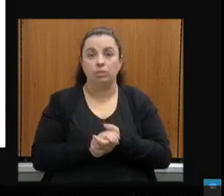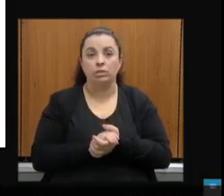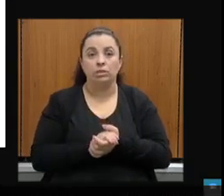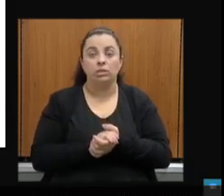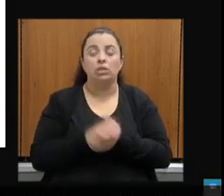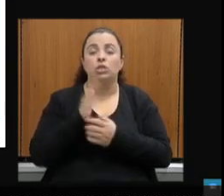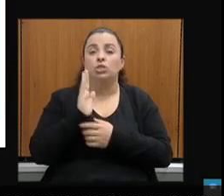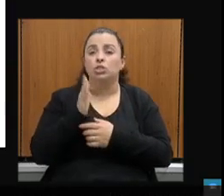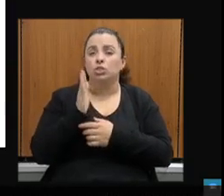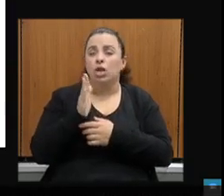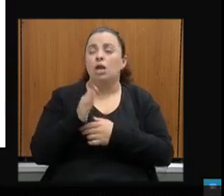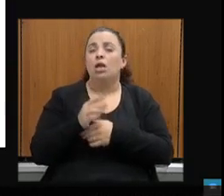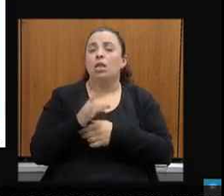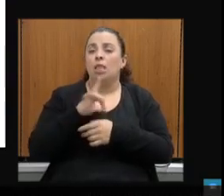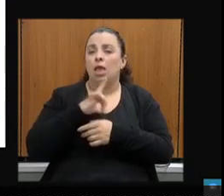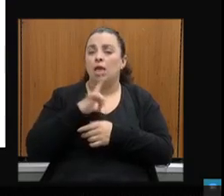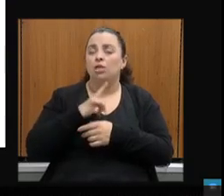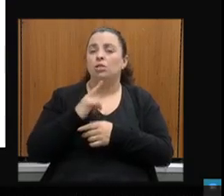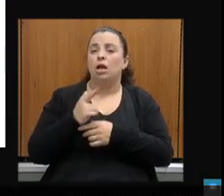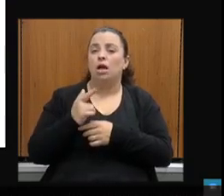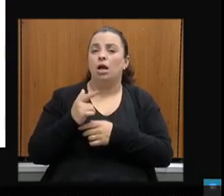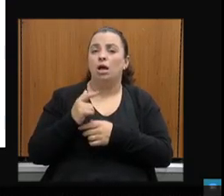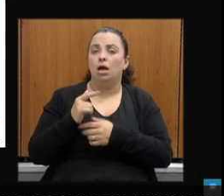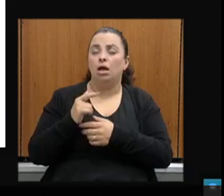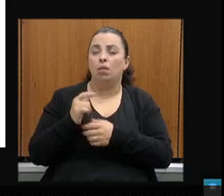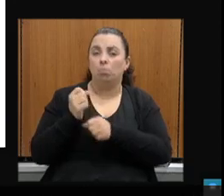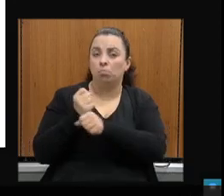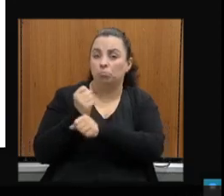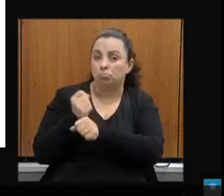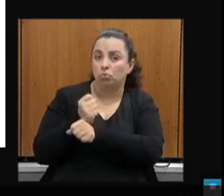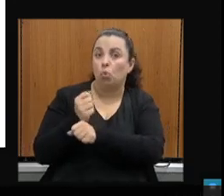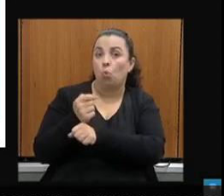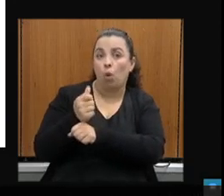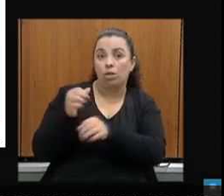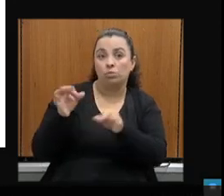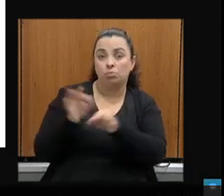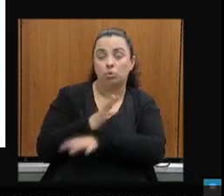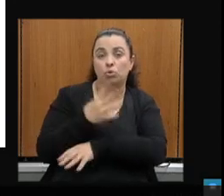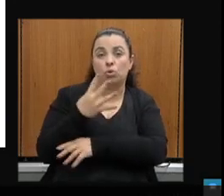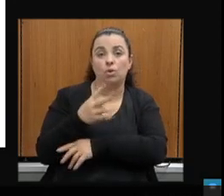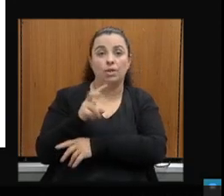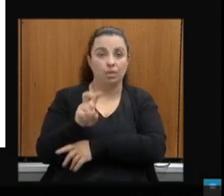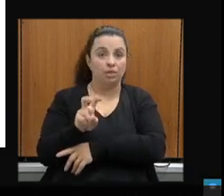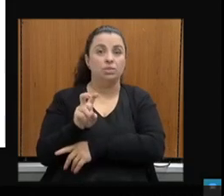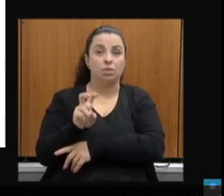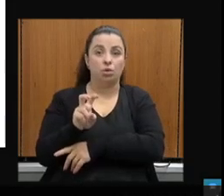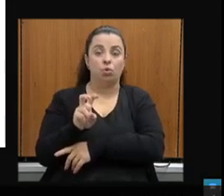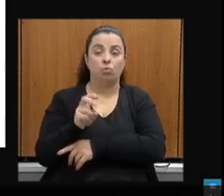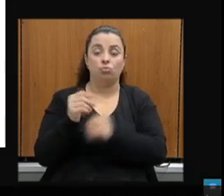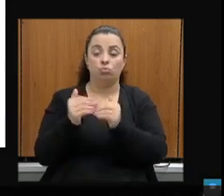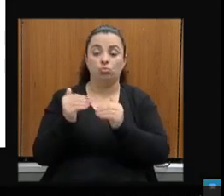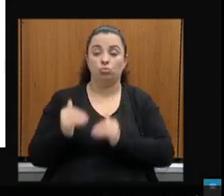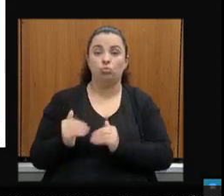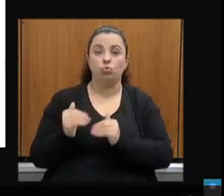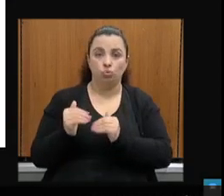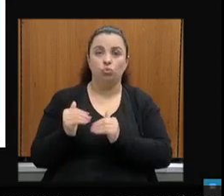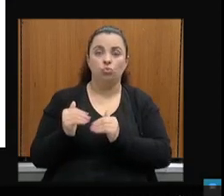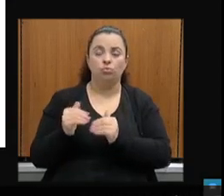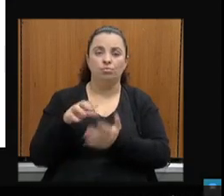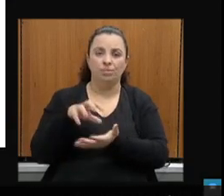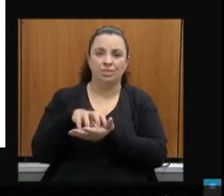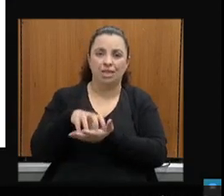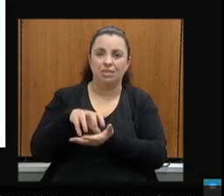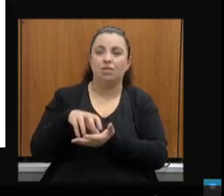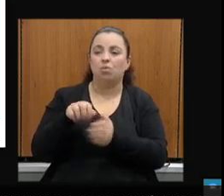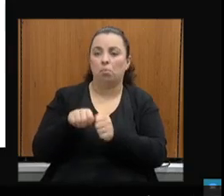temos já em execução e esse ano mais 45 substações que devem ser entregues né mais 1,8